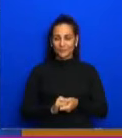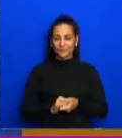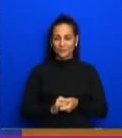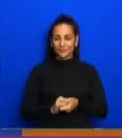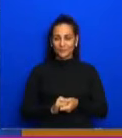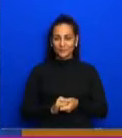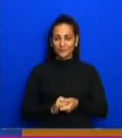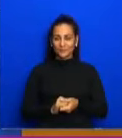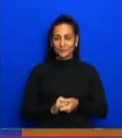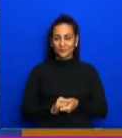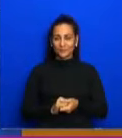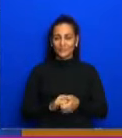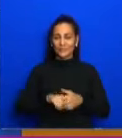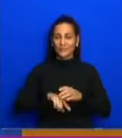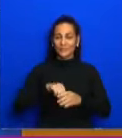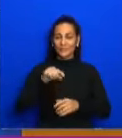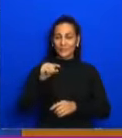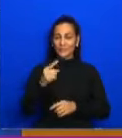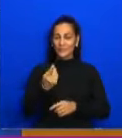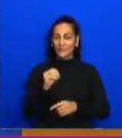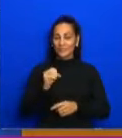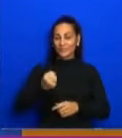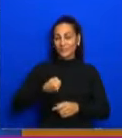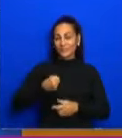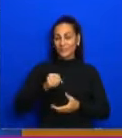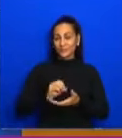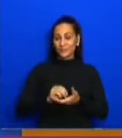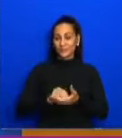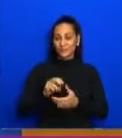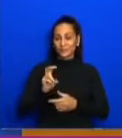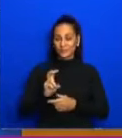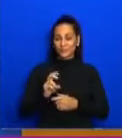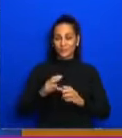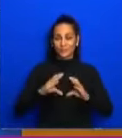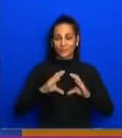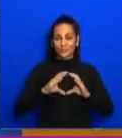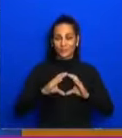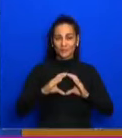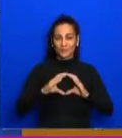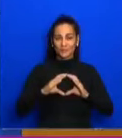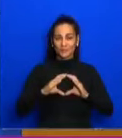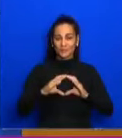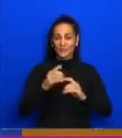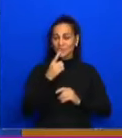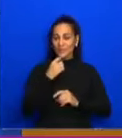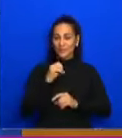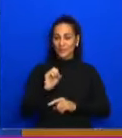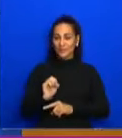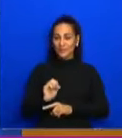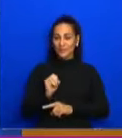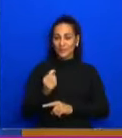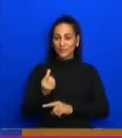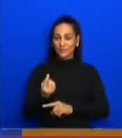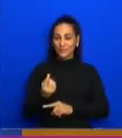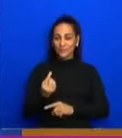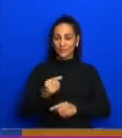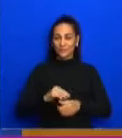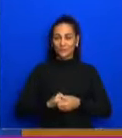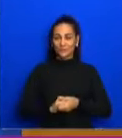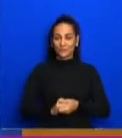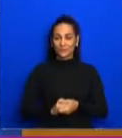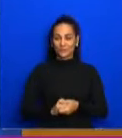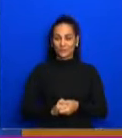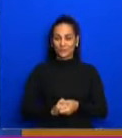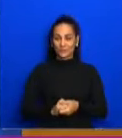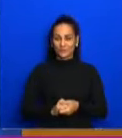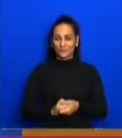amarela 12. Foram sorteados 10 números, faltam 5. Bola vermelha 01.